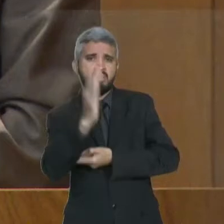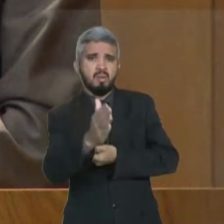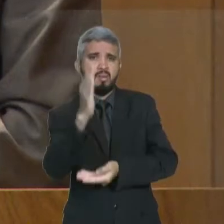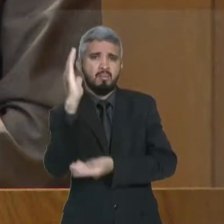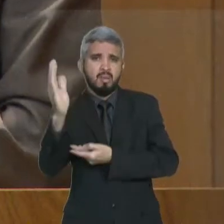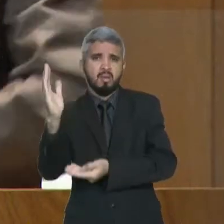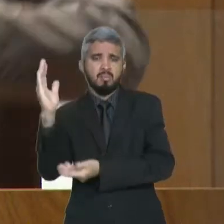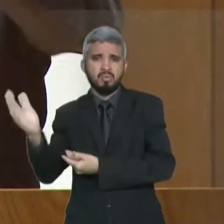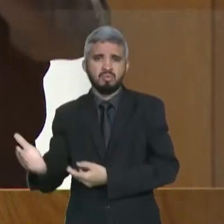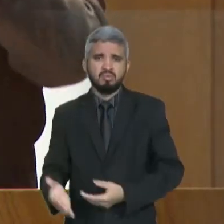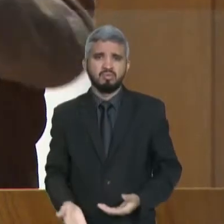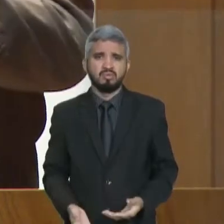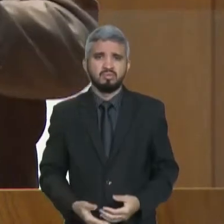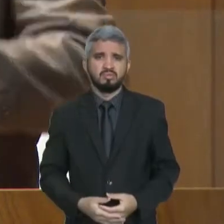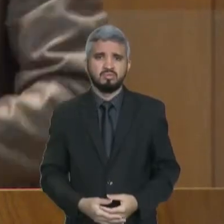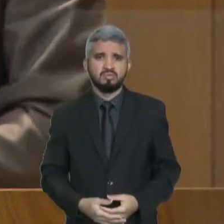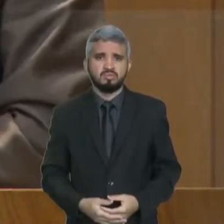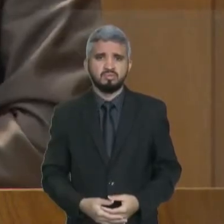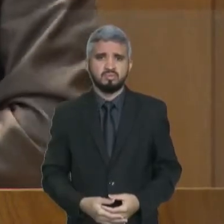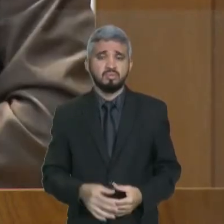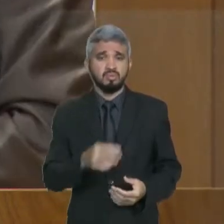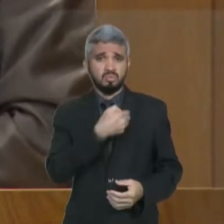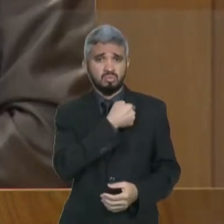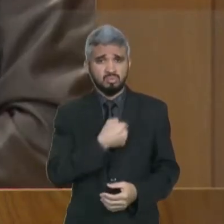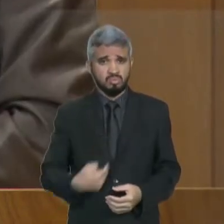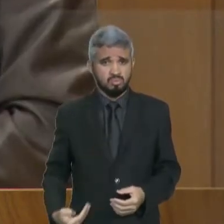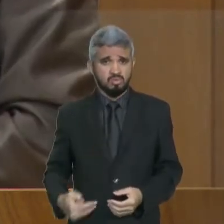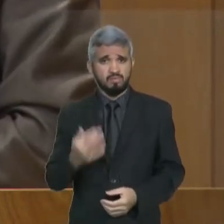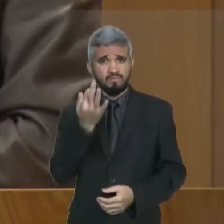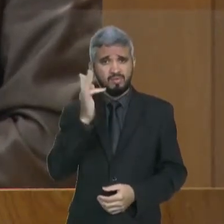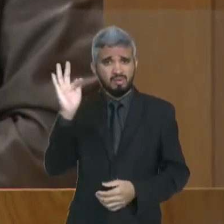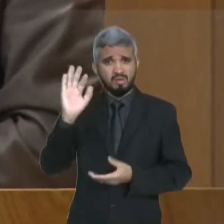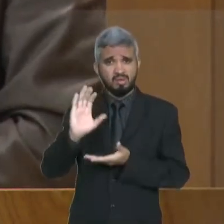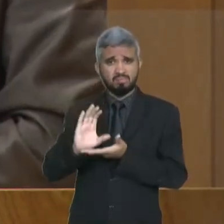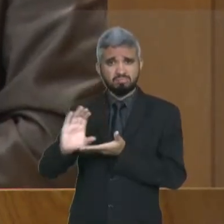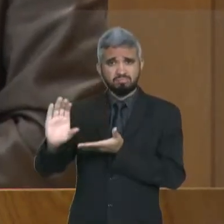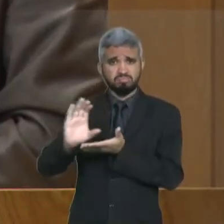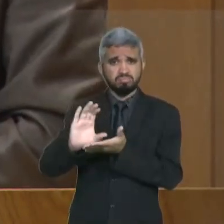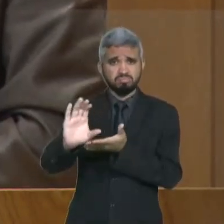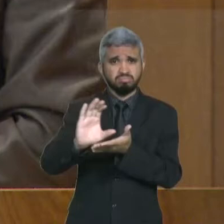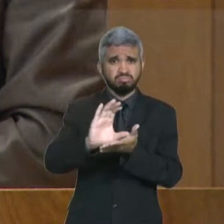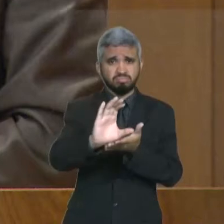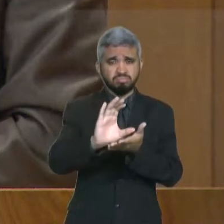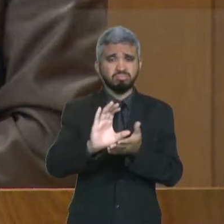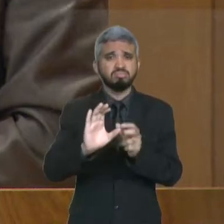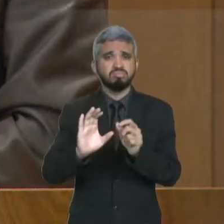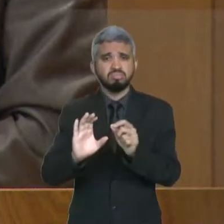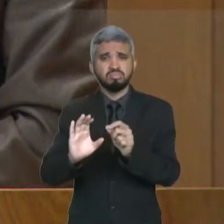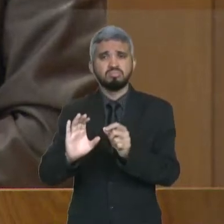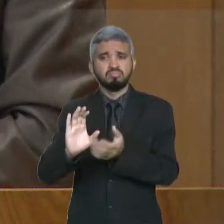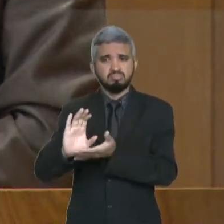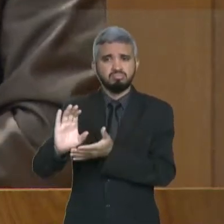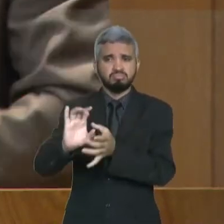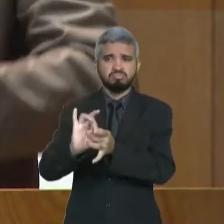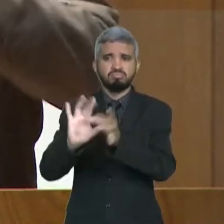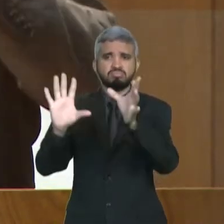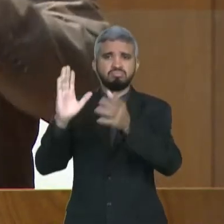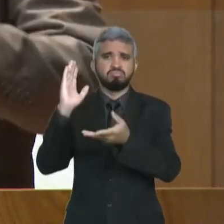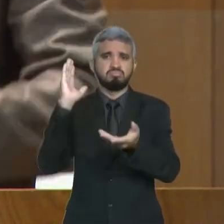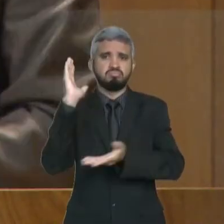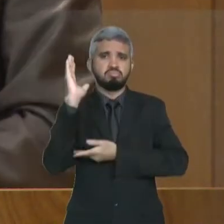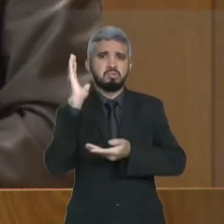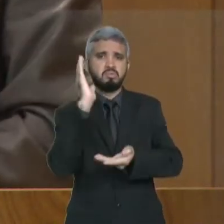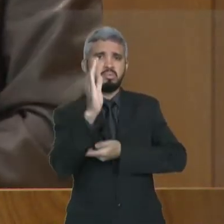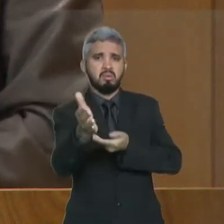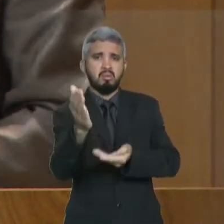descontrolado Com patrocínio do Governo Federal para que esse desmatamento aconteça e com a sua